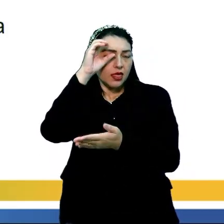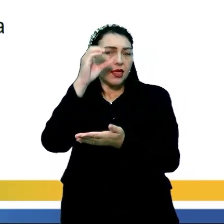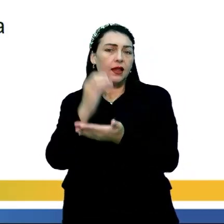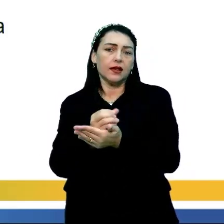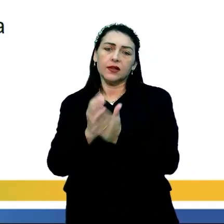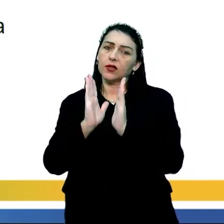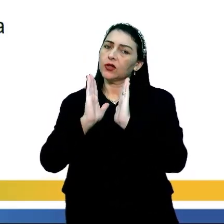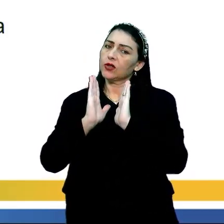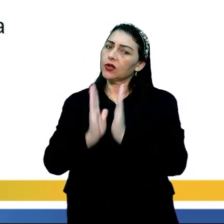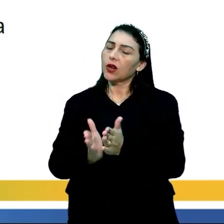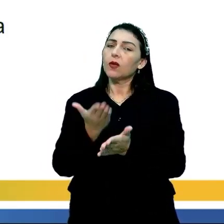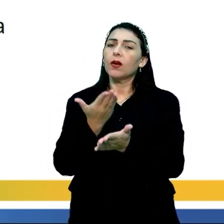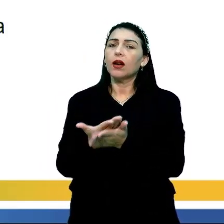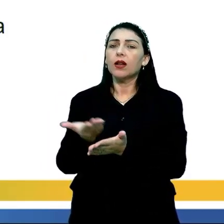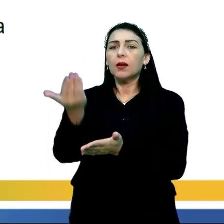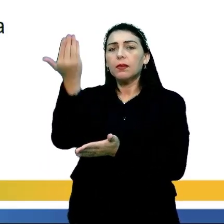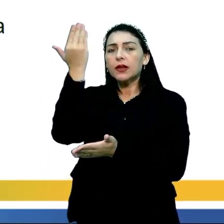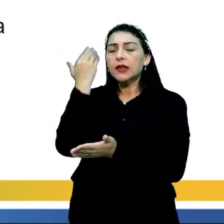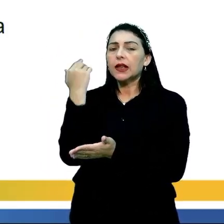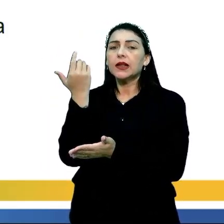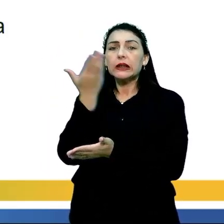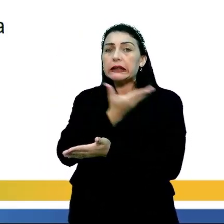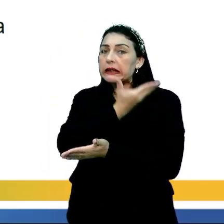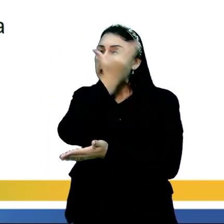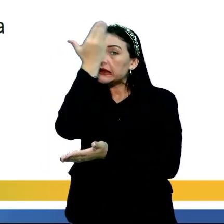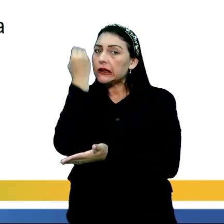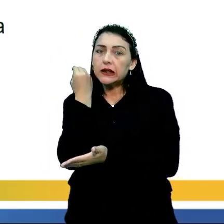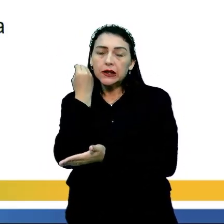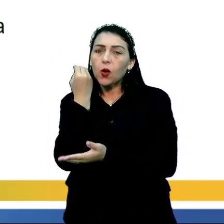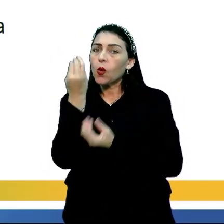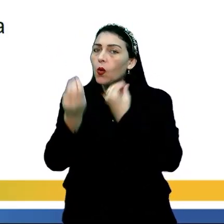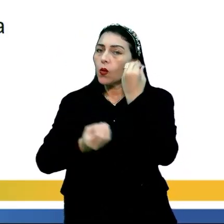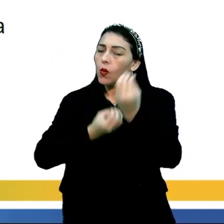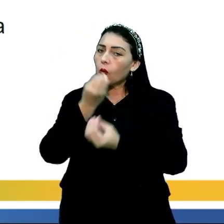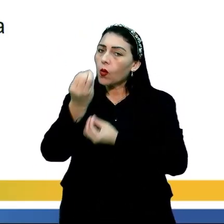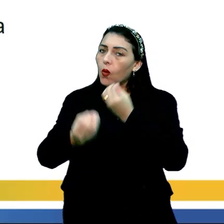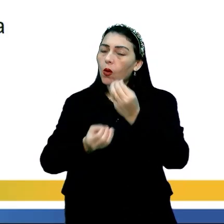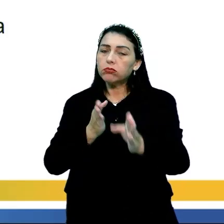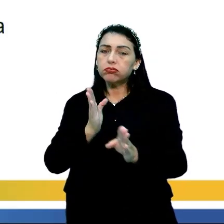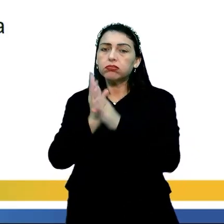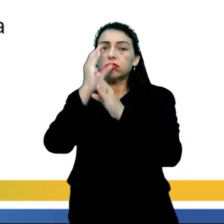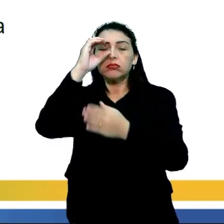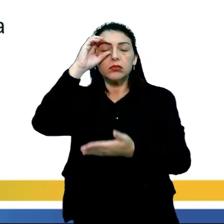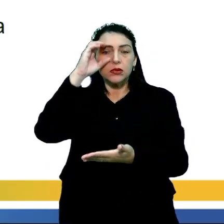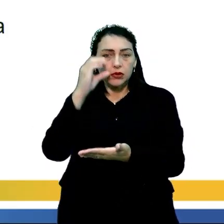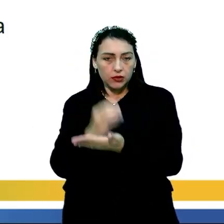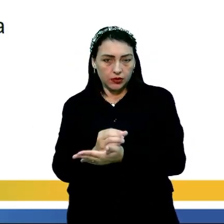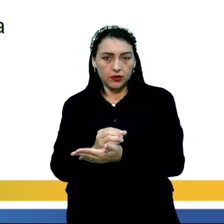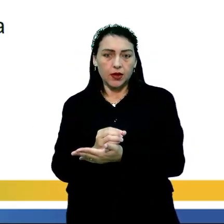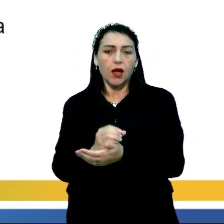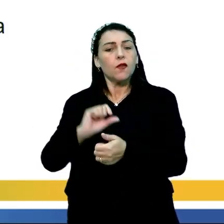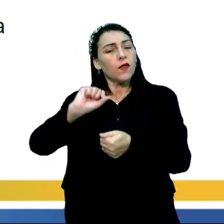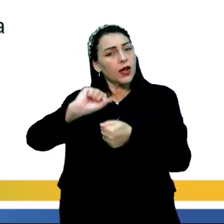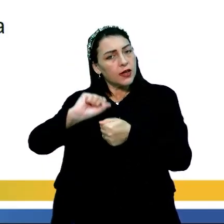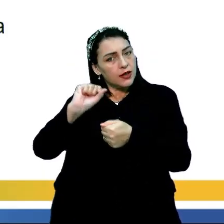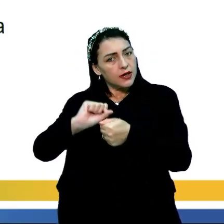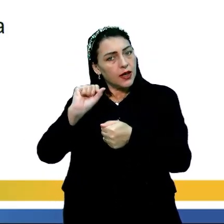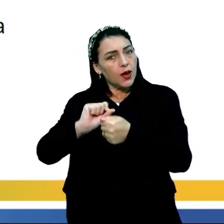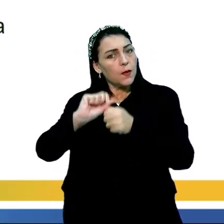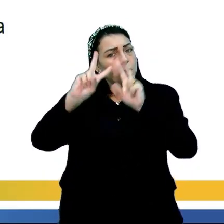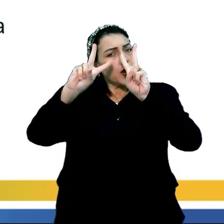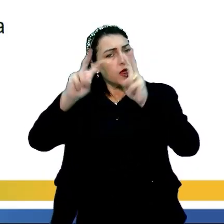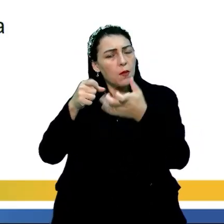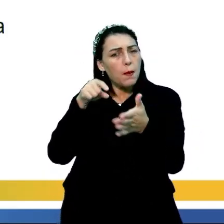faço um gancho com a nossa aula passada para que nós não esqueçamos como é que a gente descobre uma tese. E aí nós fazemos desse tema